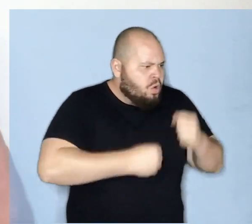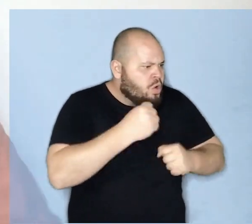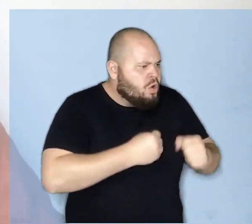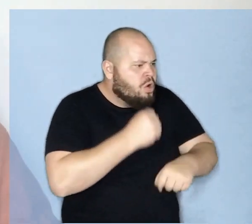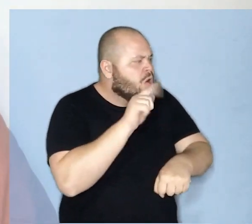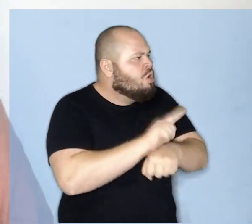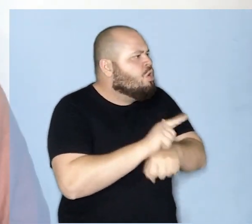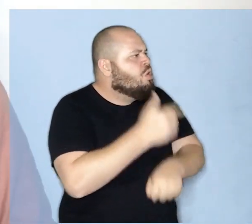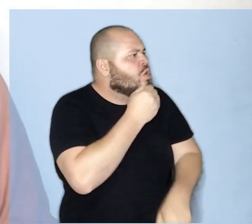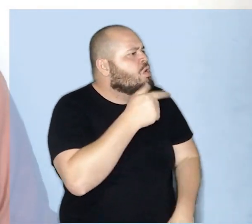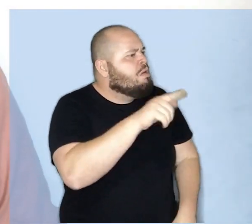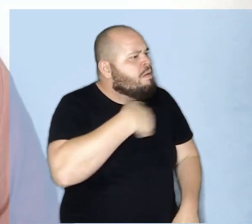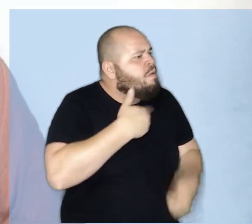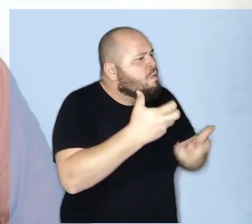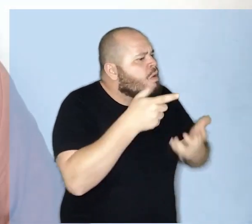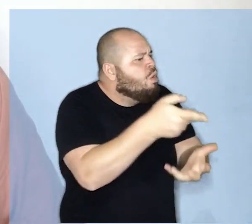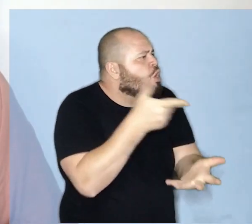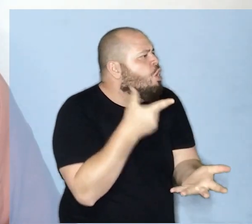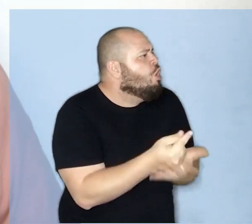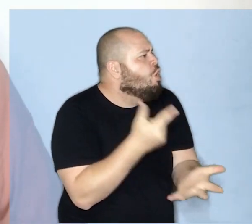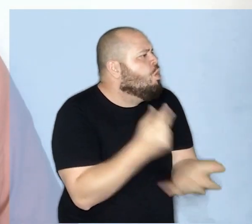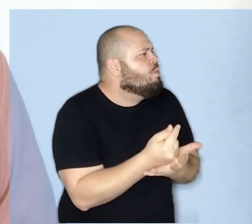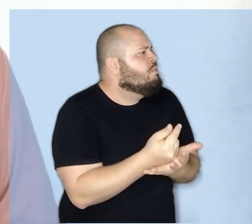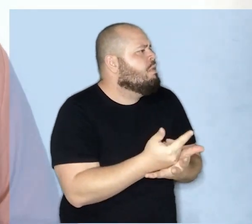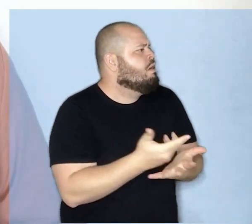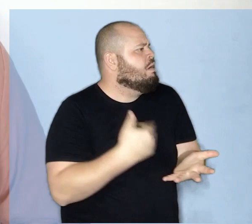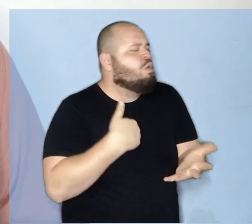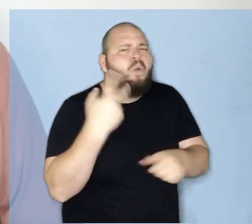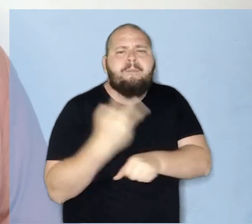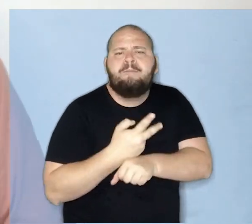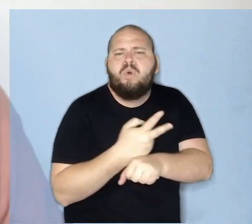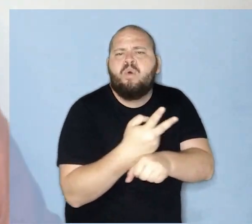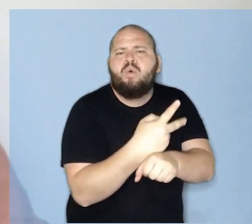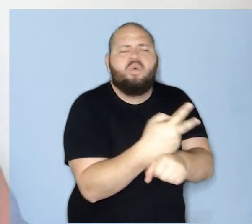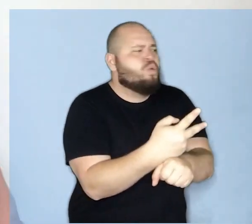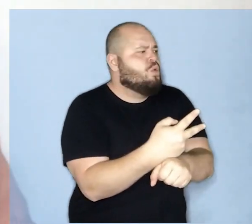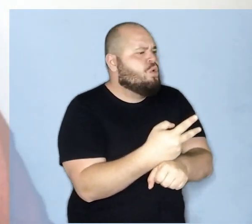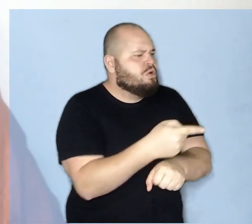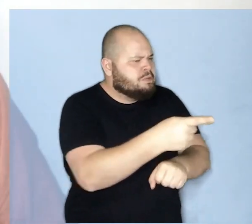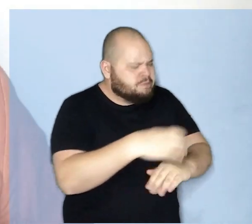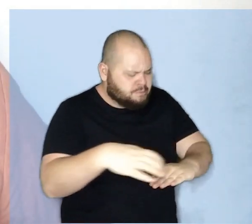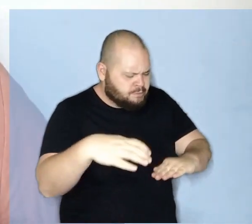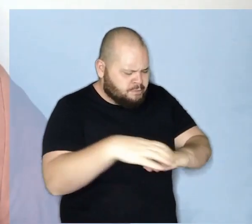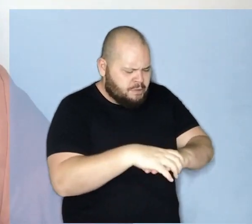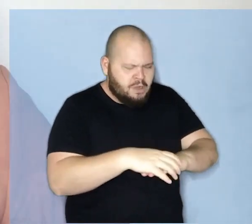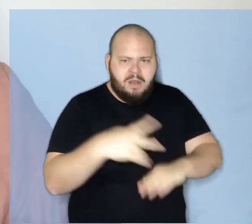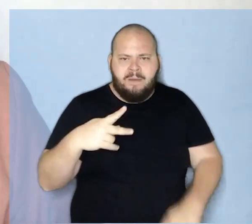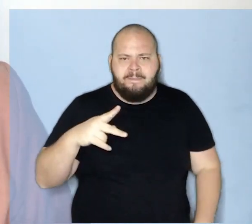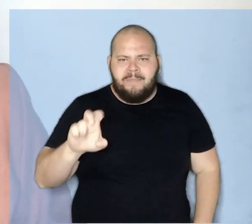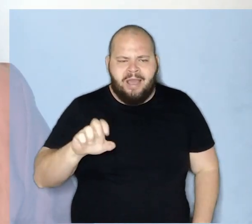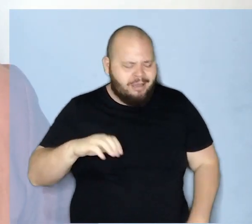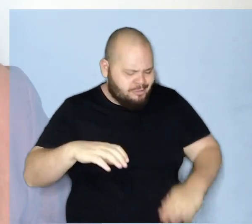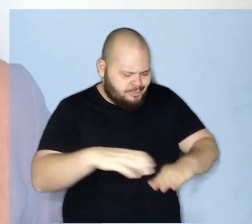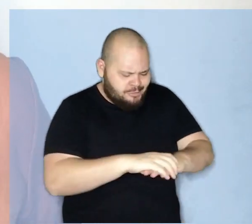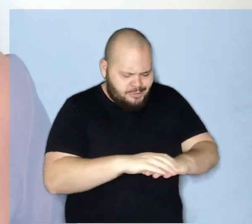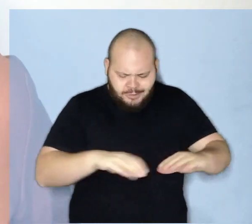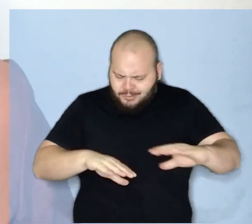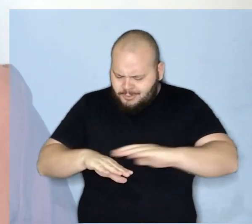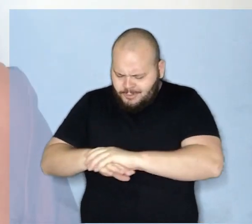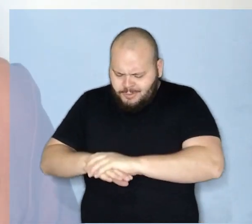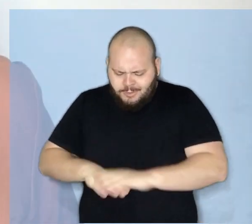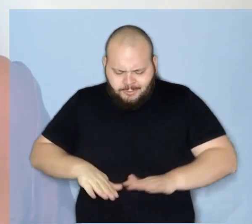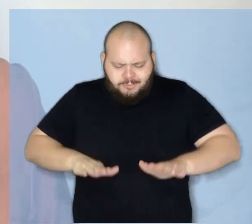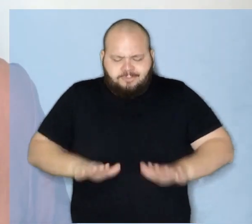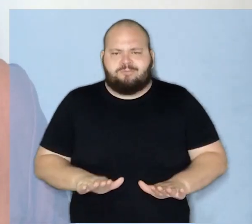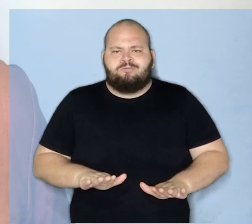eu estava procurando esses sapatos há semanas. Calçou nos pés, ficou perfeito e